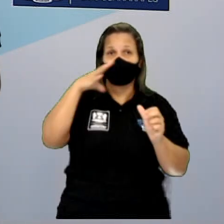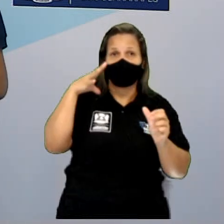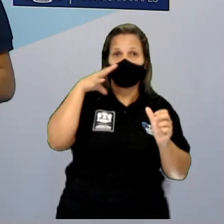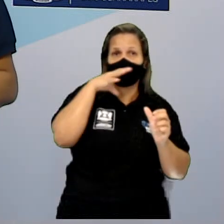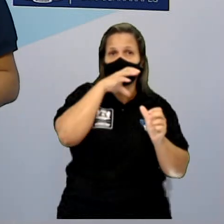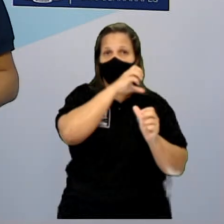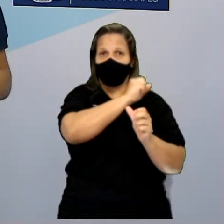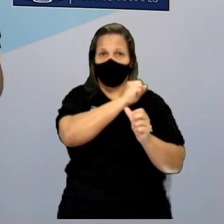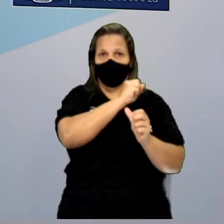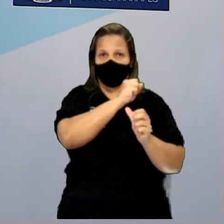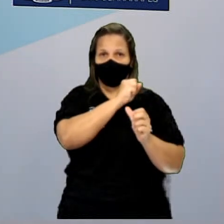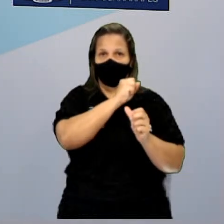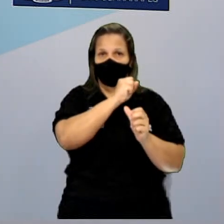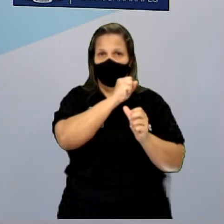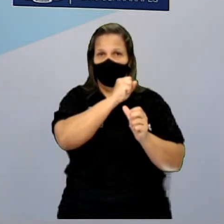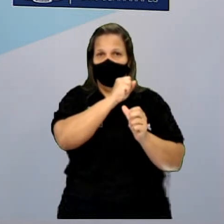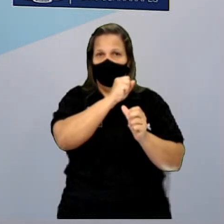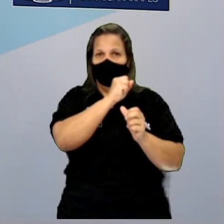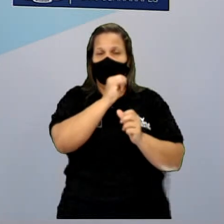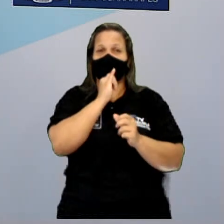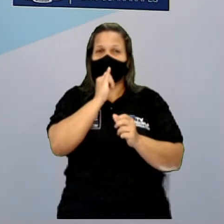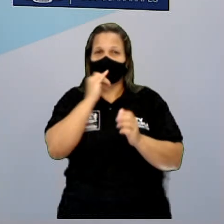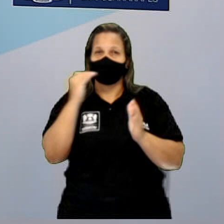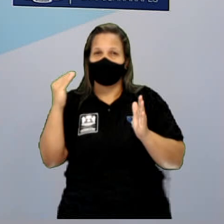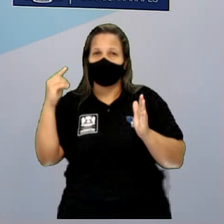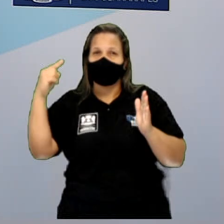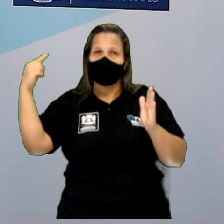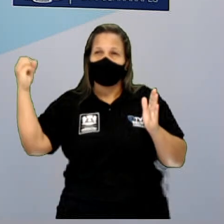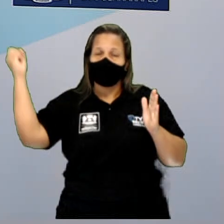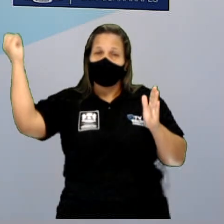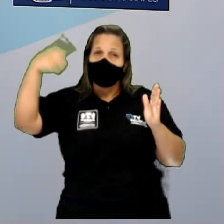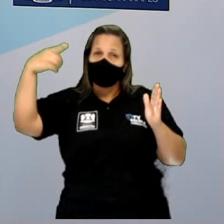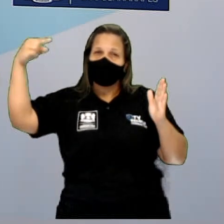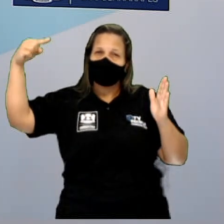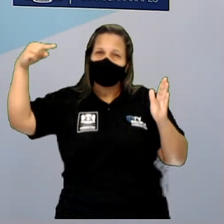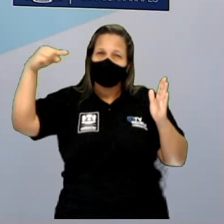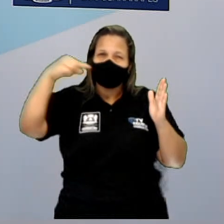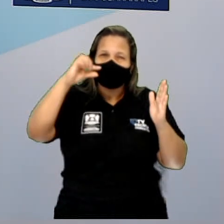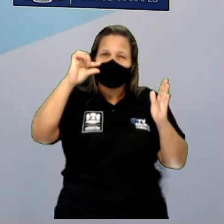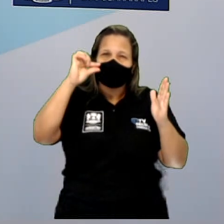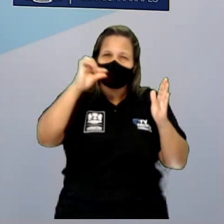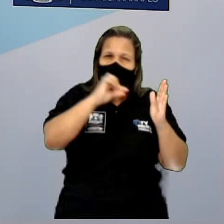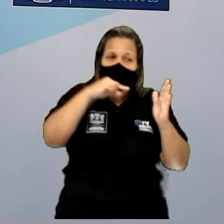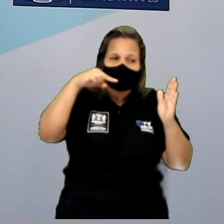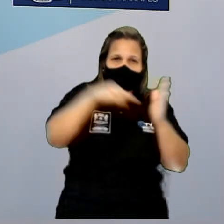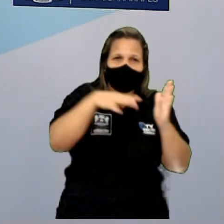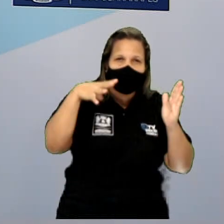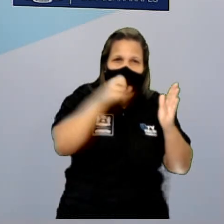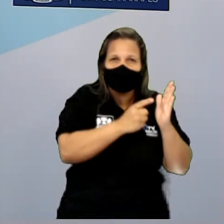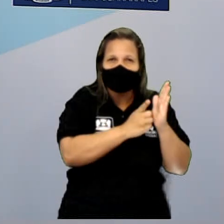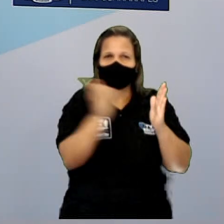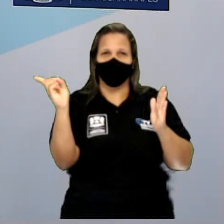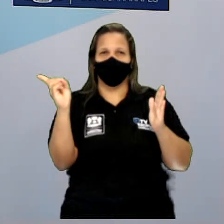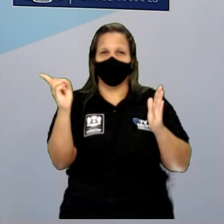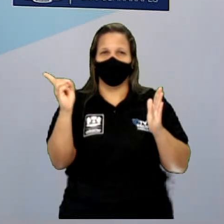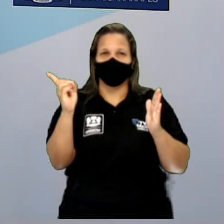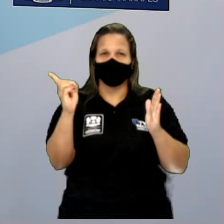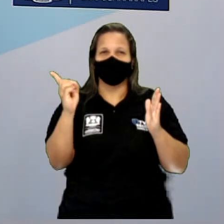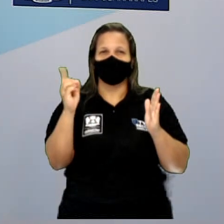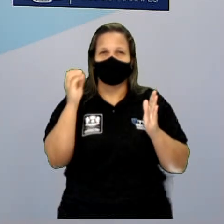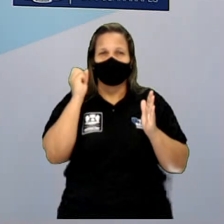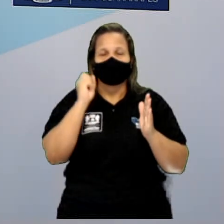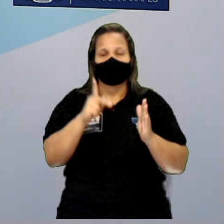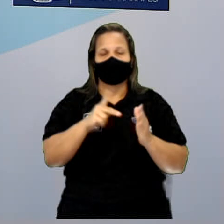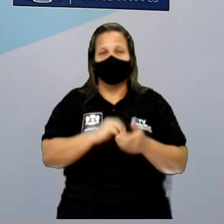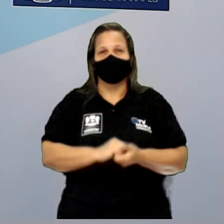com a luz porque ela é uma onda eletromagnética que também sofre interferência, né? Reflexão, interferência.